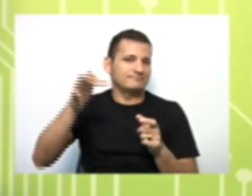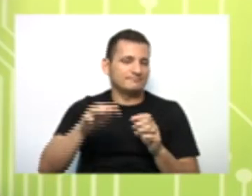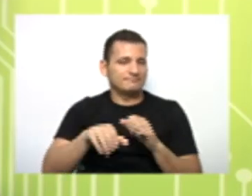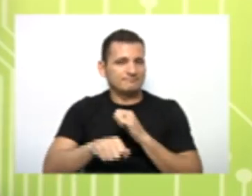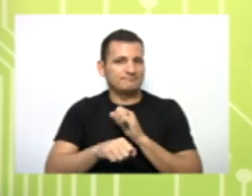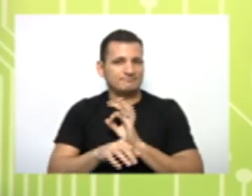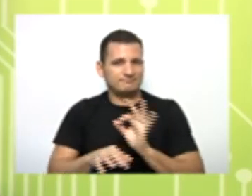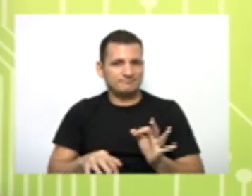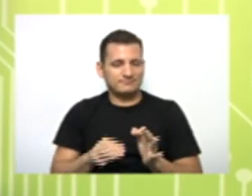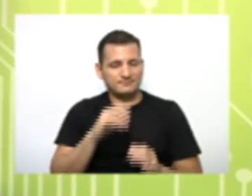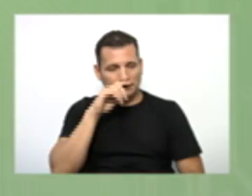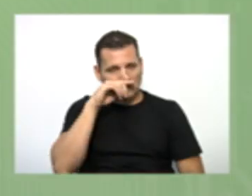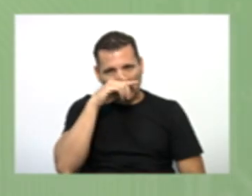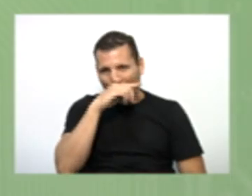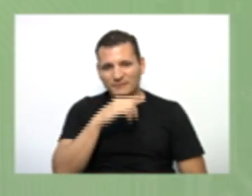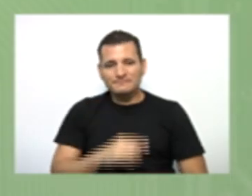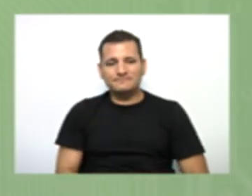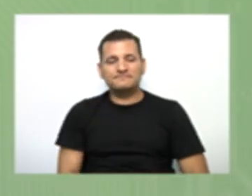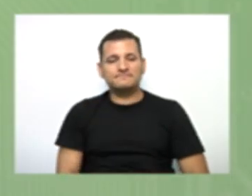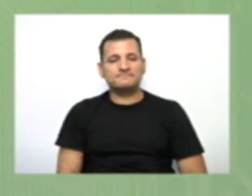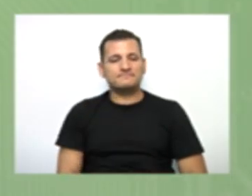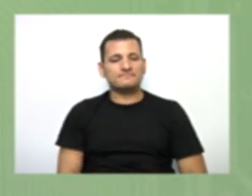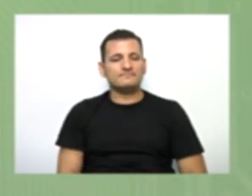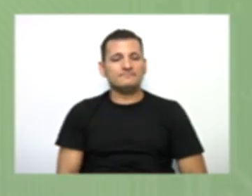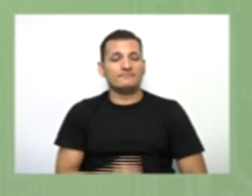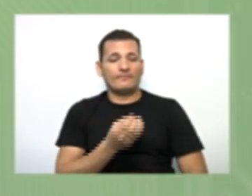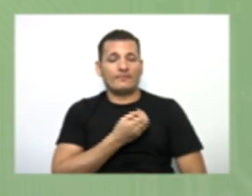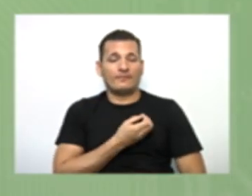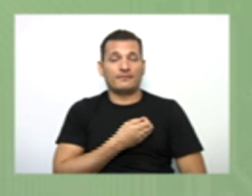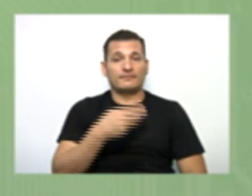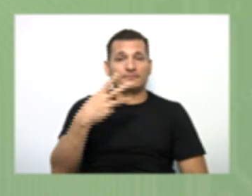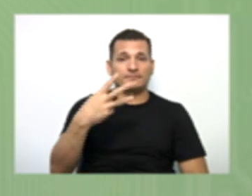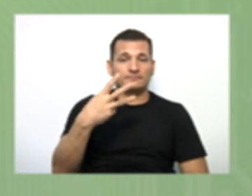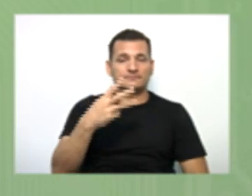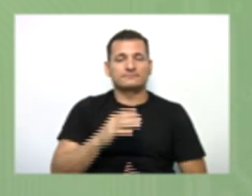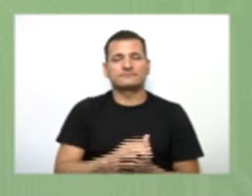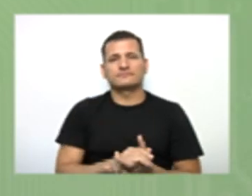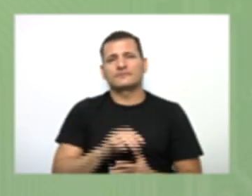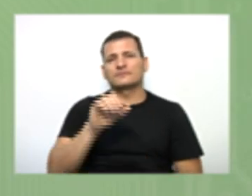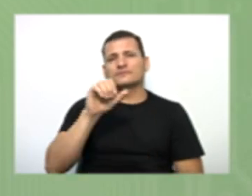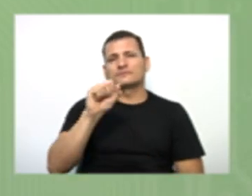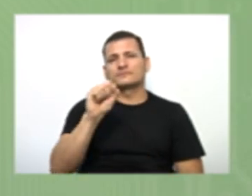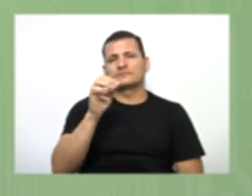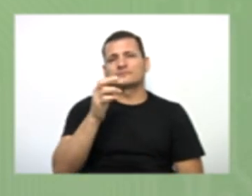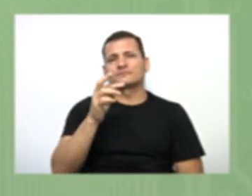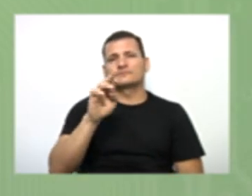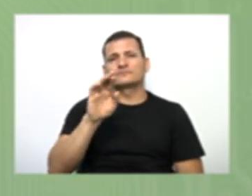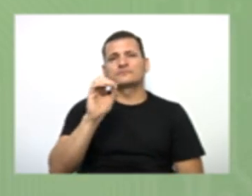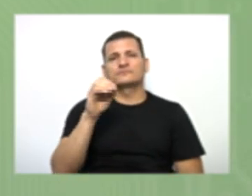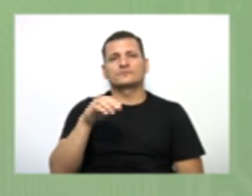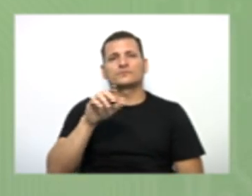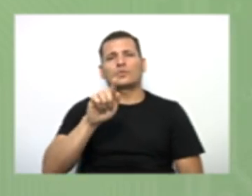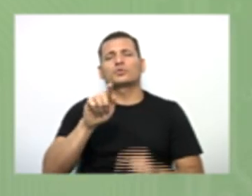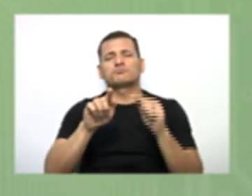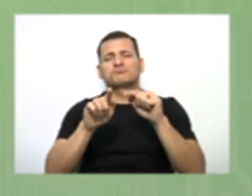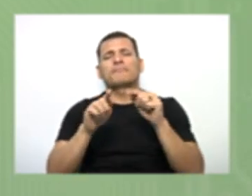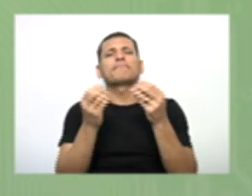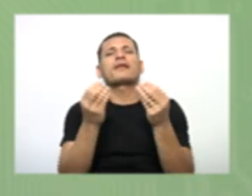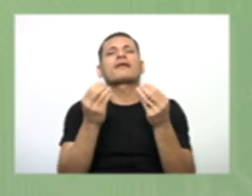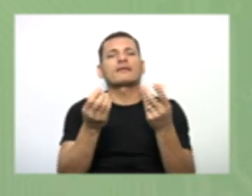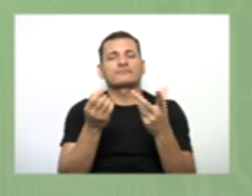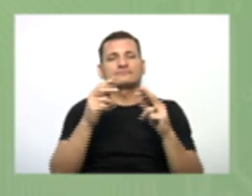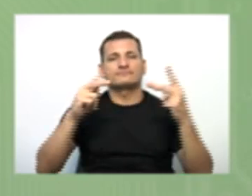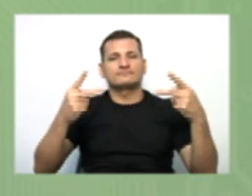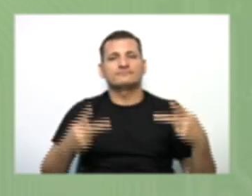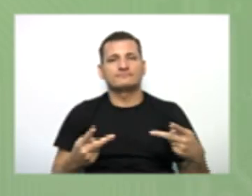para a questão número 3. Então, número 3, a tag strong possui qual função